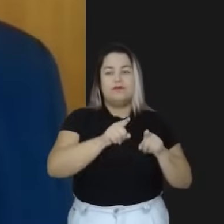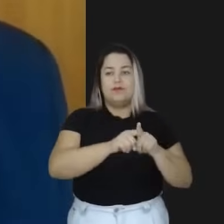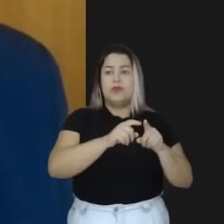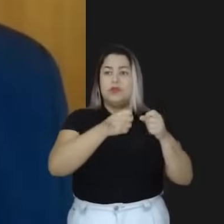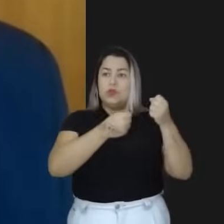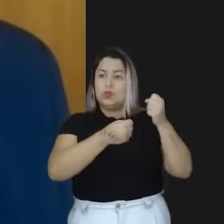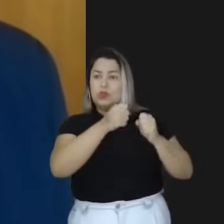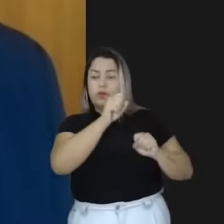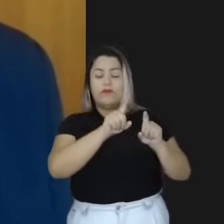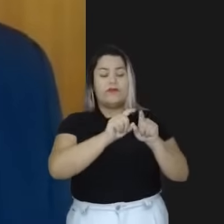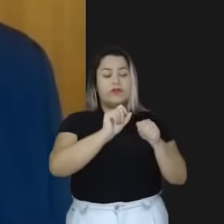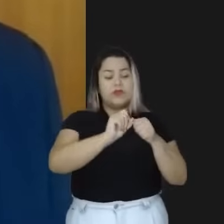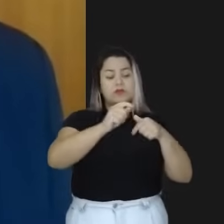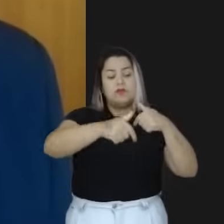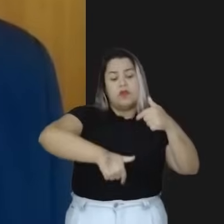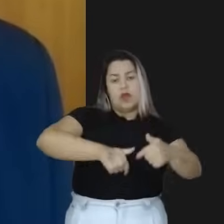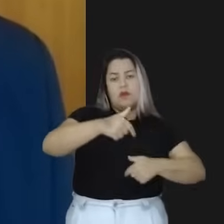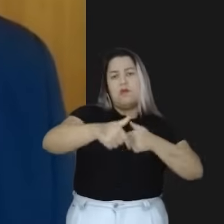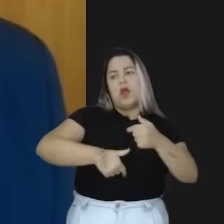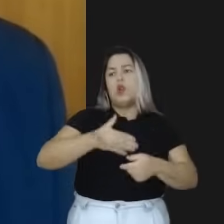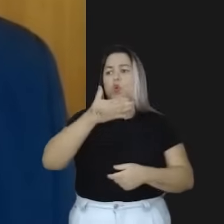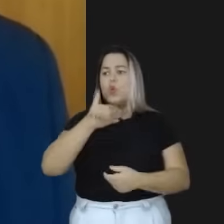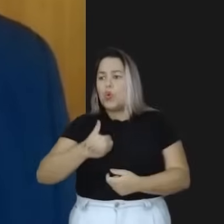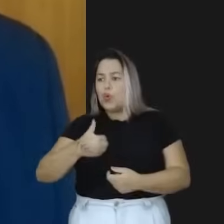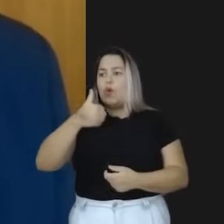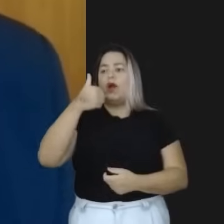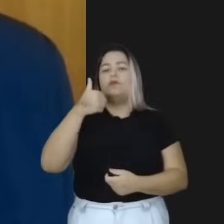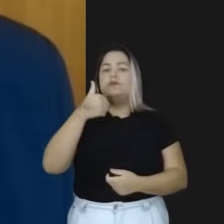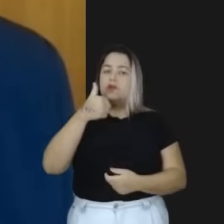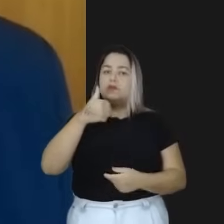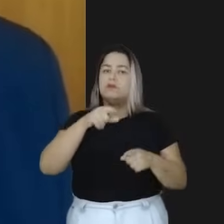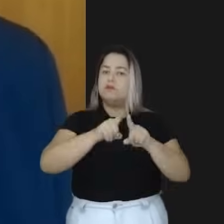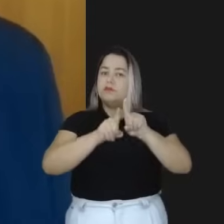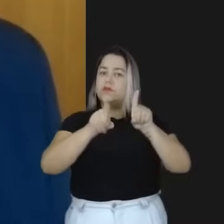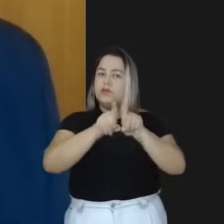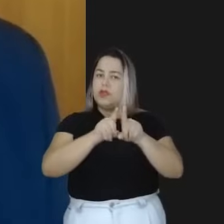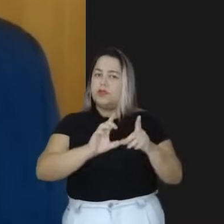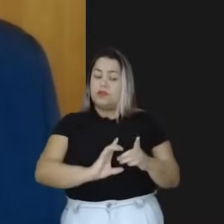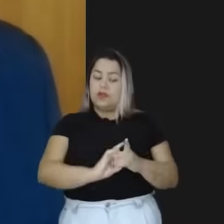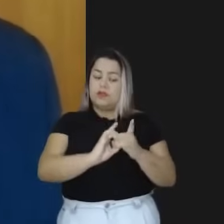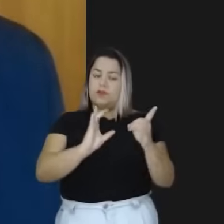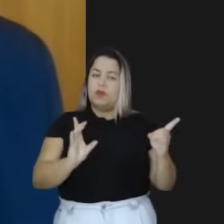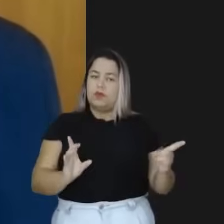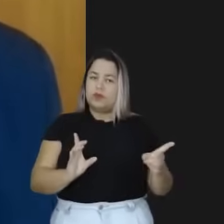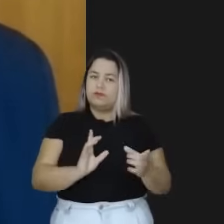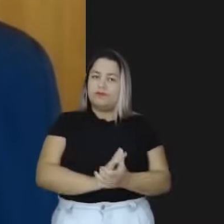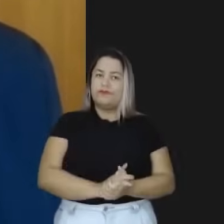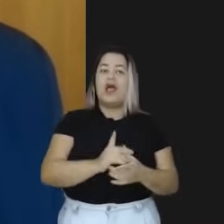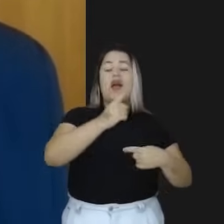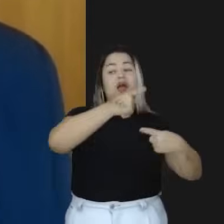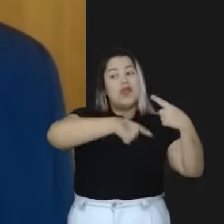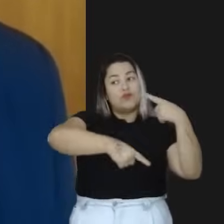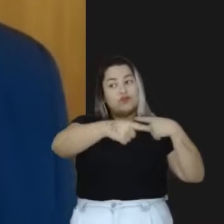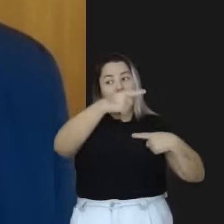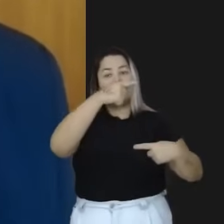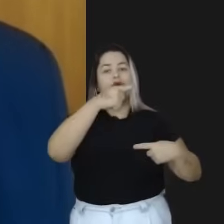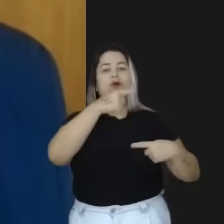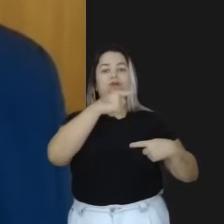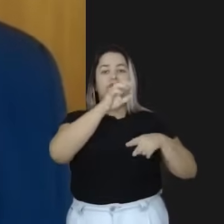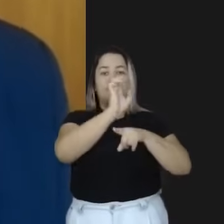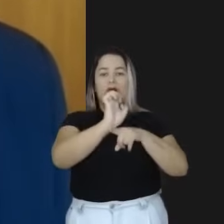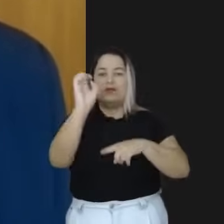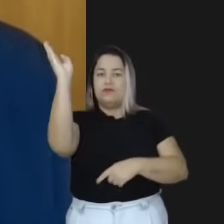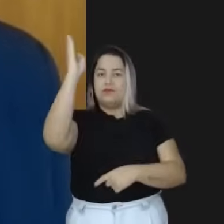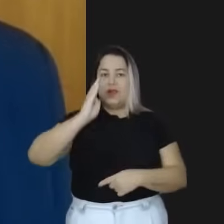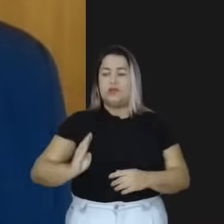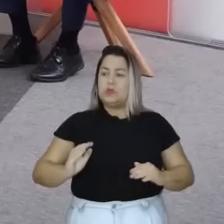neoindustrialização, gerando emprego com qualidade, e, ao mesmo tempo, da democracia, da reconstrução do Estado brasileiro e da